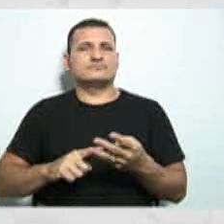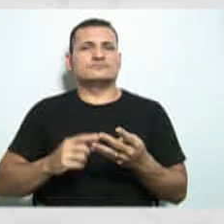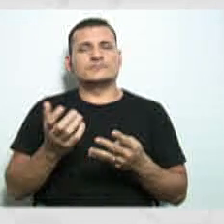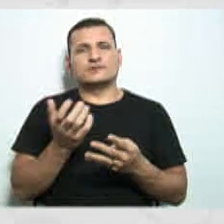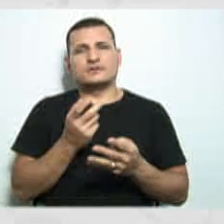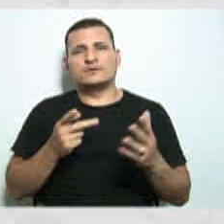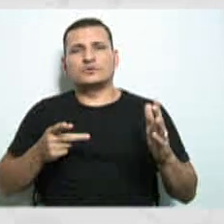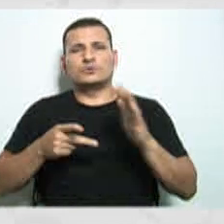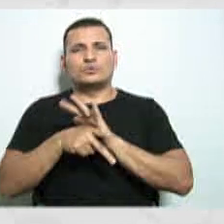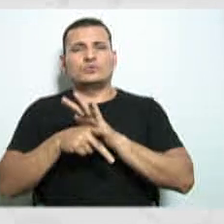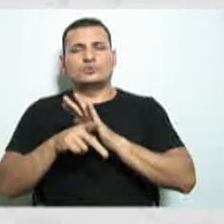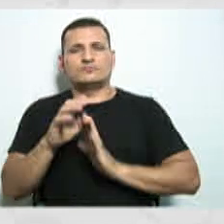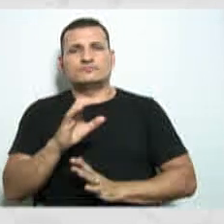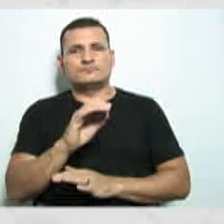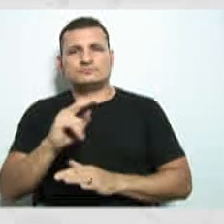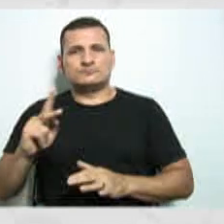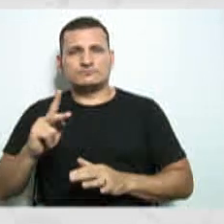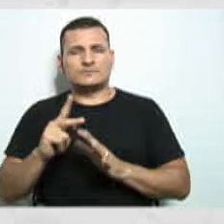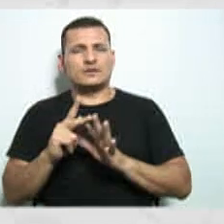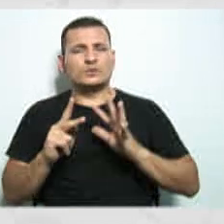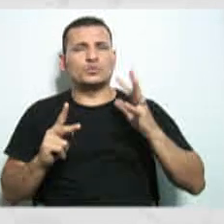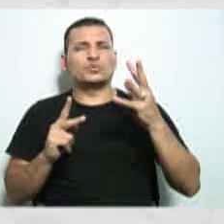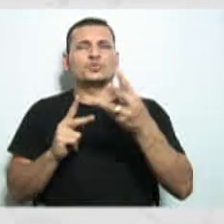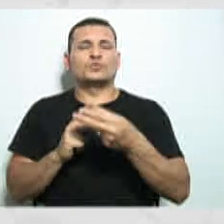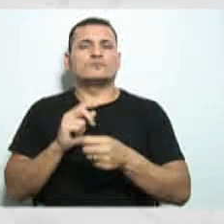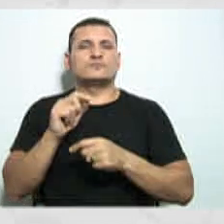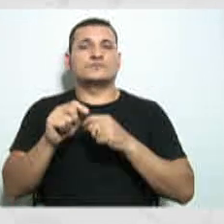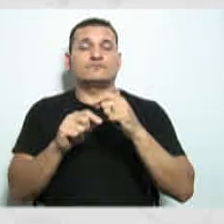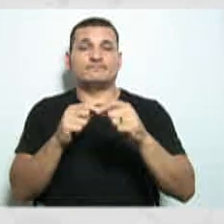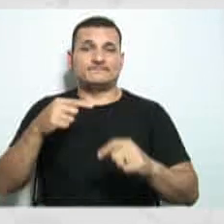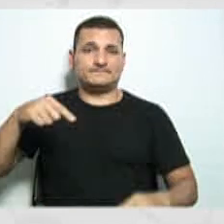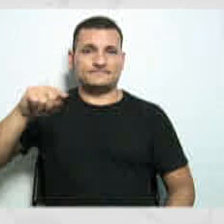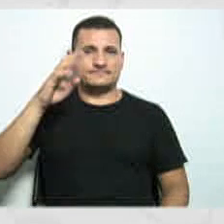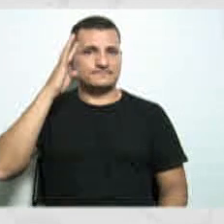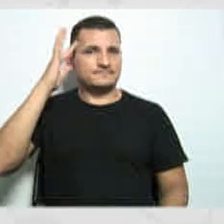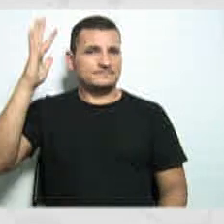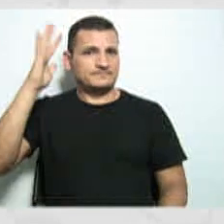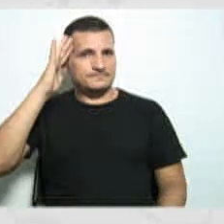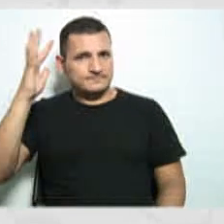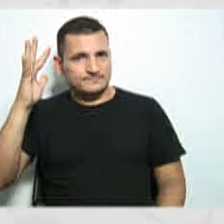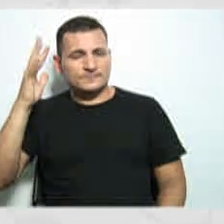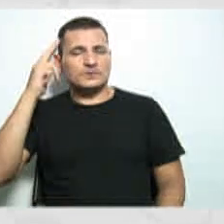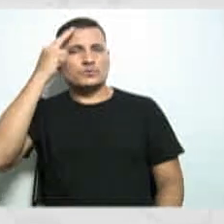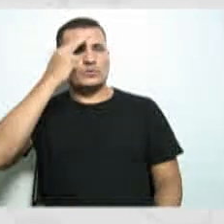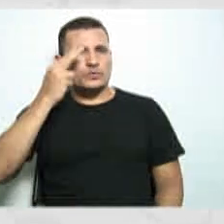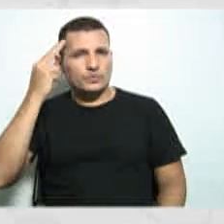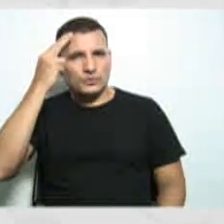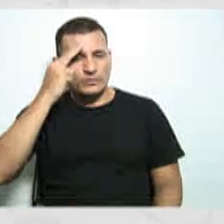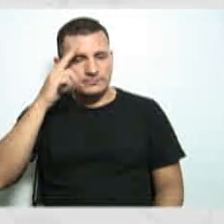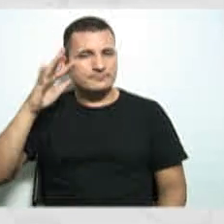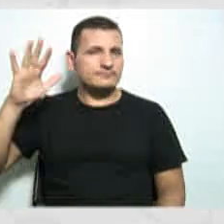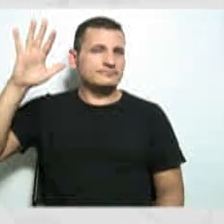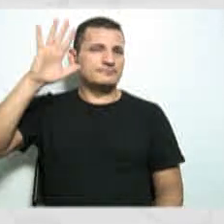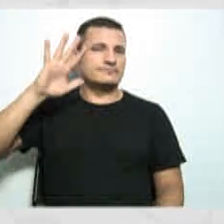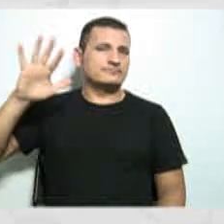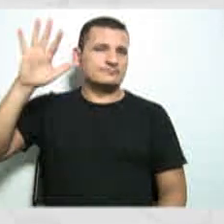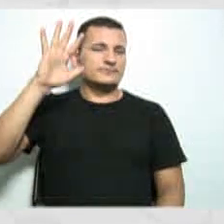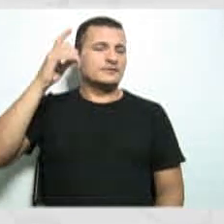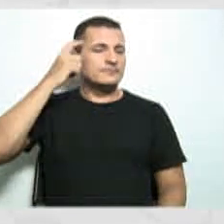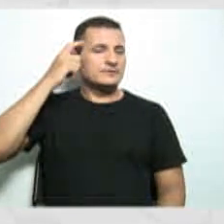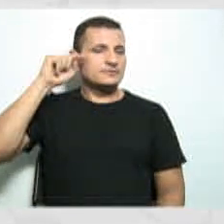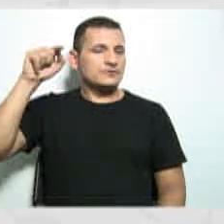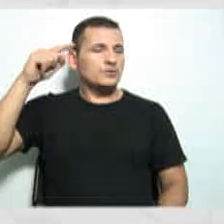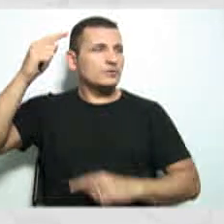dono de cooperativa. É tudo aquilo que tu sonha, é aquele imaginário, é aquele pensamento que não, eu quero chegar